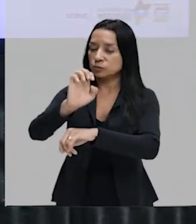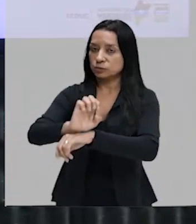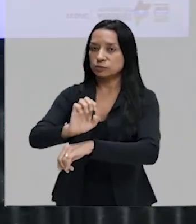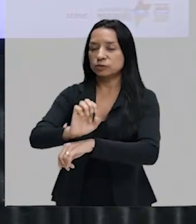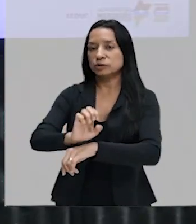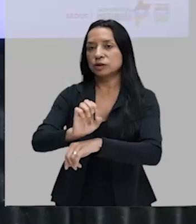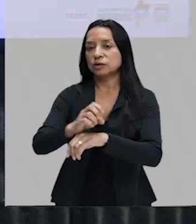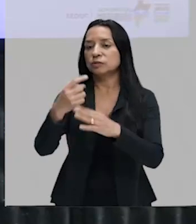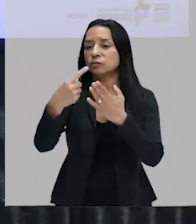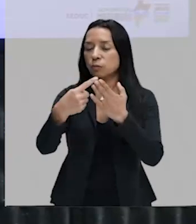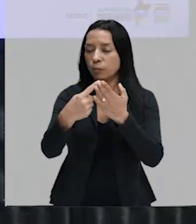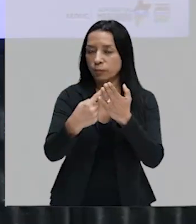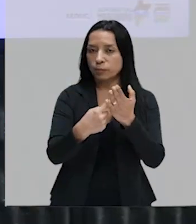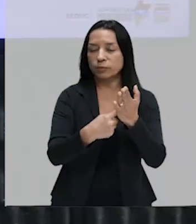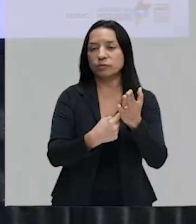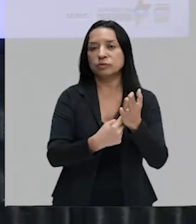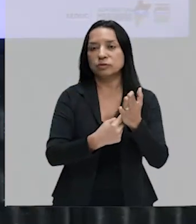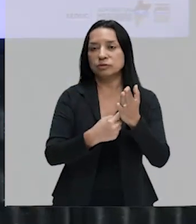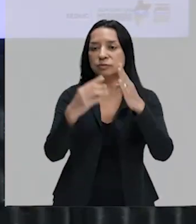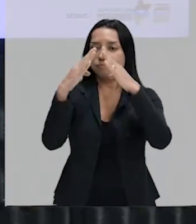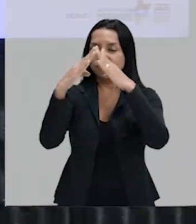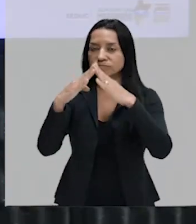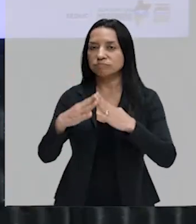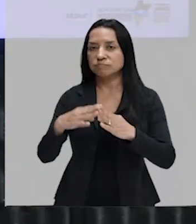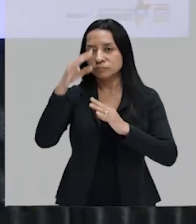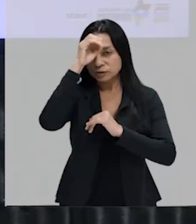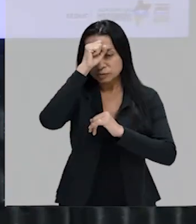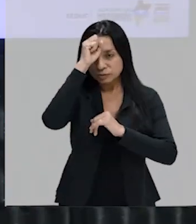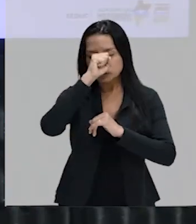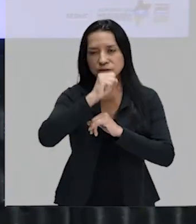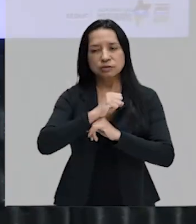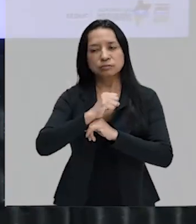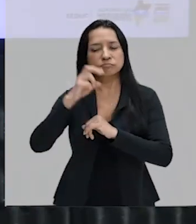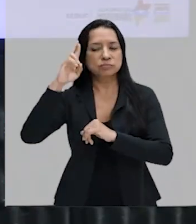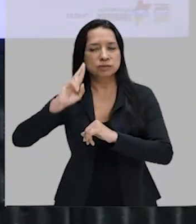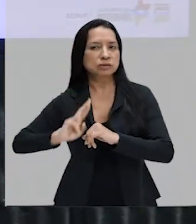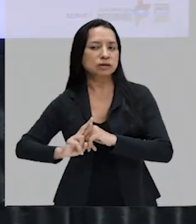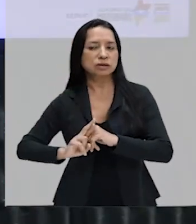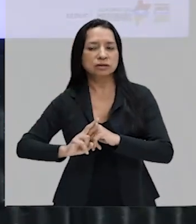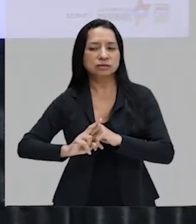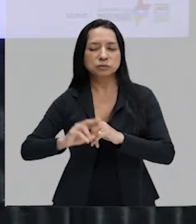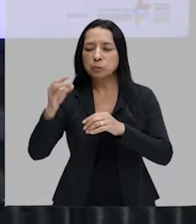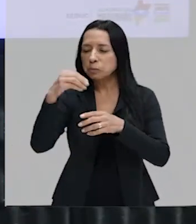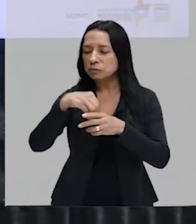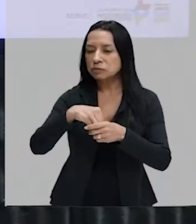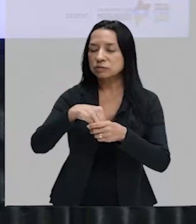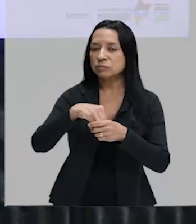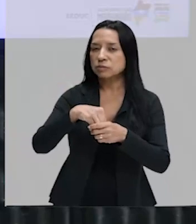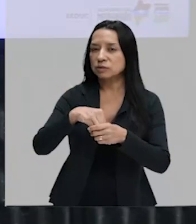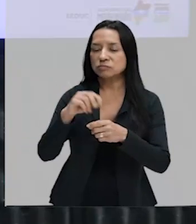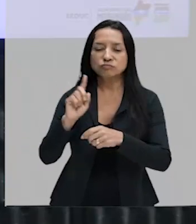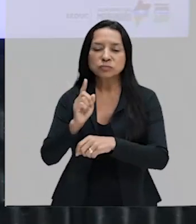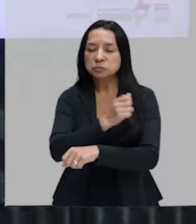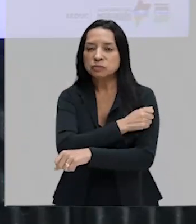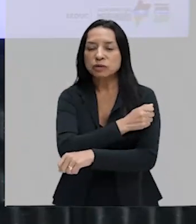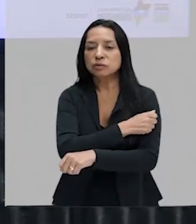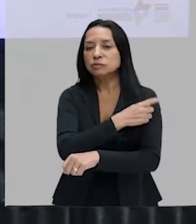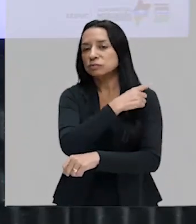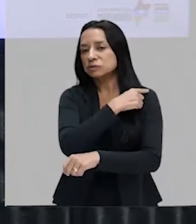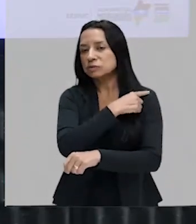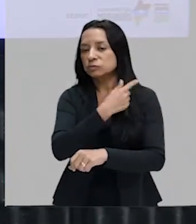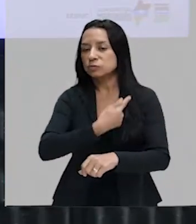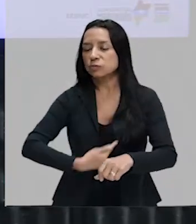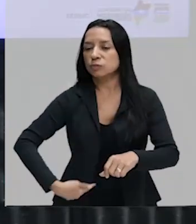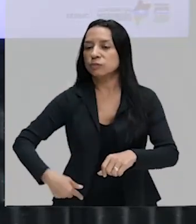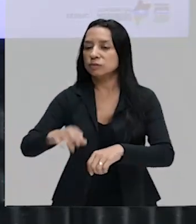com o nosso projeto Fique em Casa Aprendendo. Renata, poxa, eu não estou participando, eu não sou aluna do ensino médio, do governo do estado, e